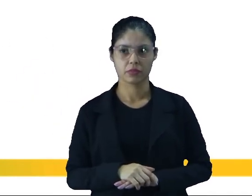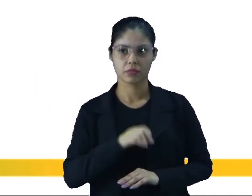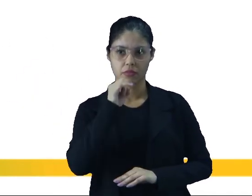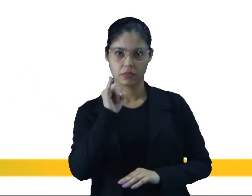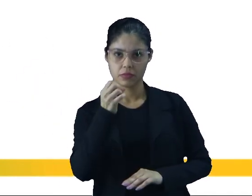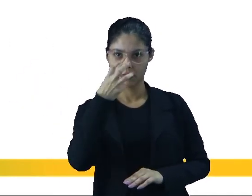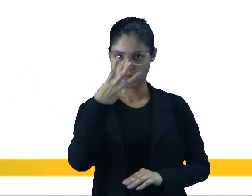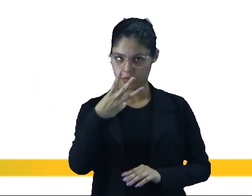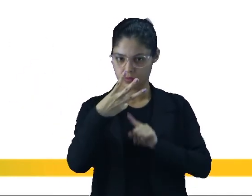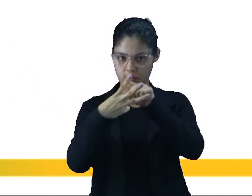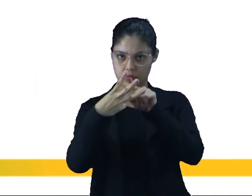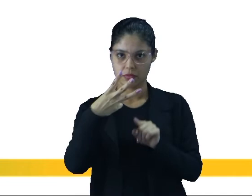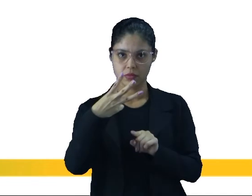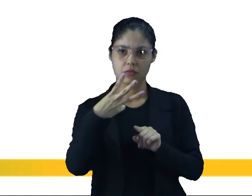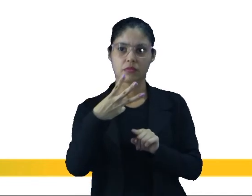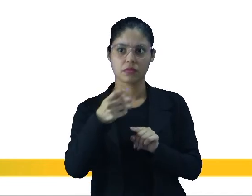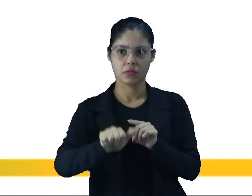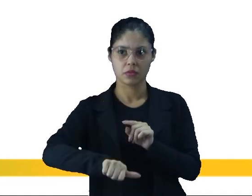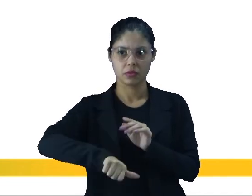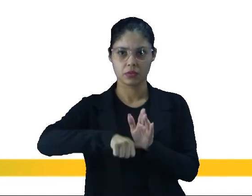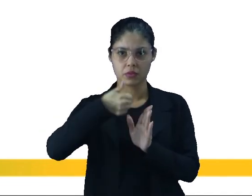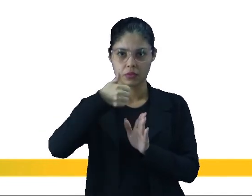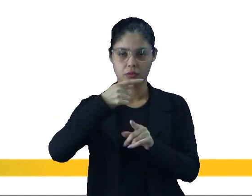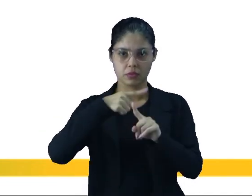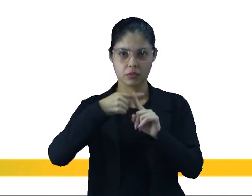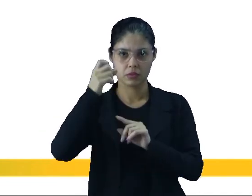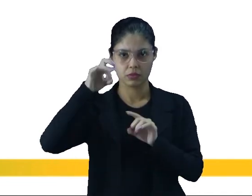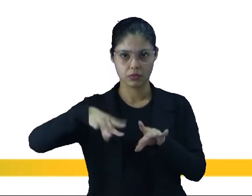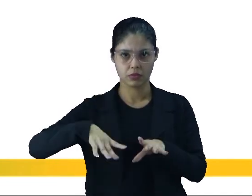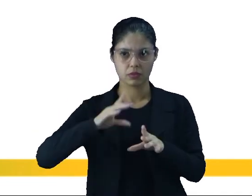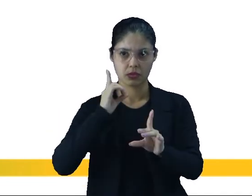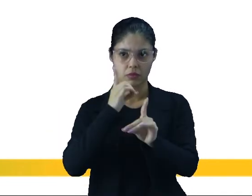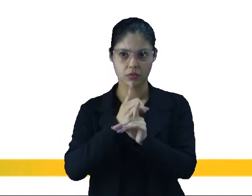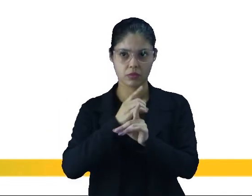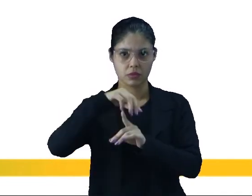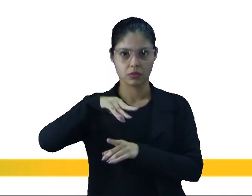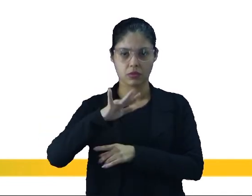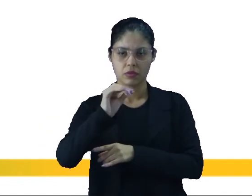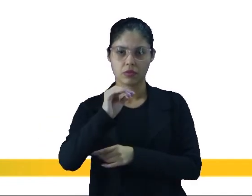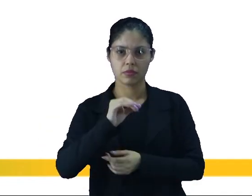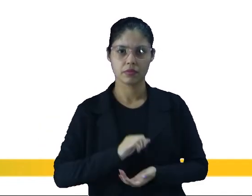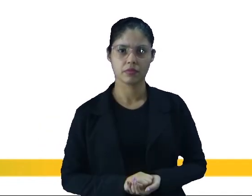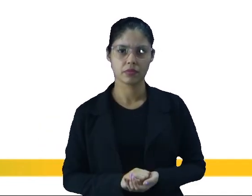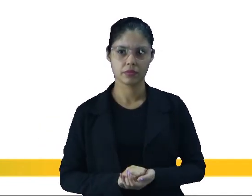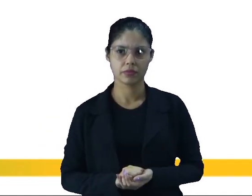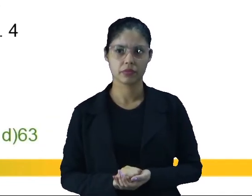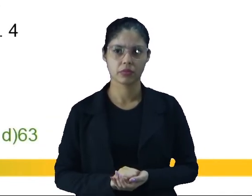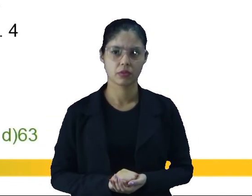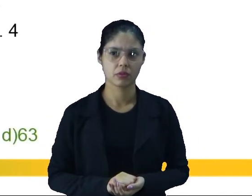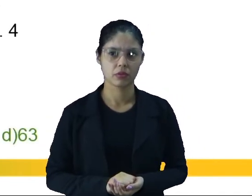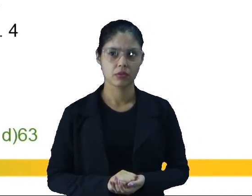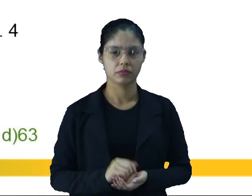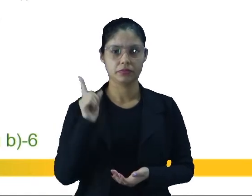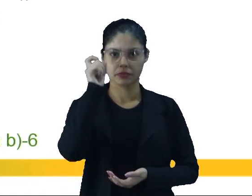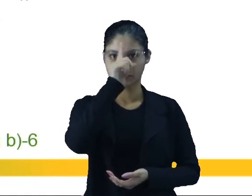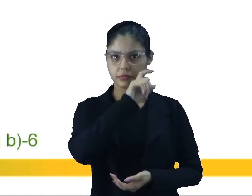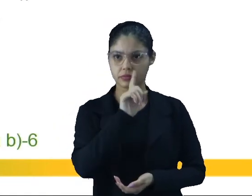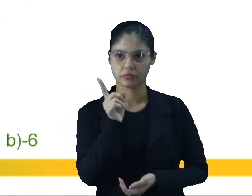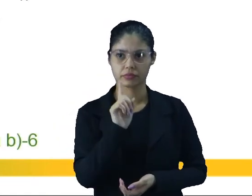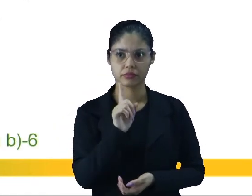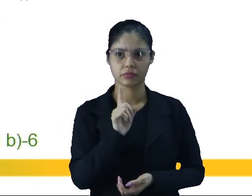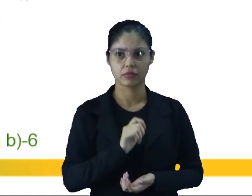Se eu tenho 3 termos, o termo médio é o primeiro vezes o último, e eu vou encontrar o termo do meio. Então, vamos lá? Não é